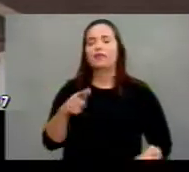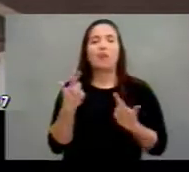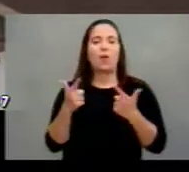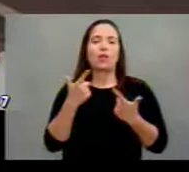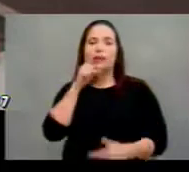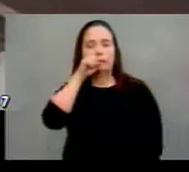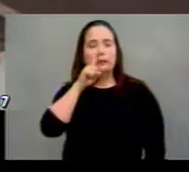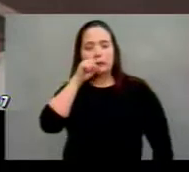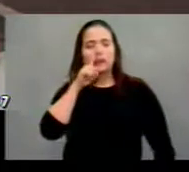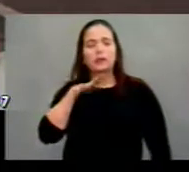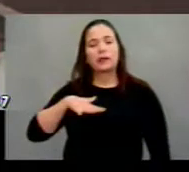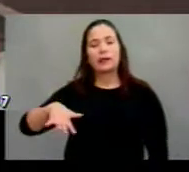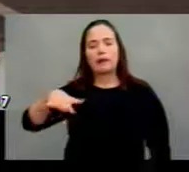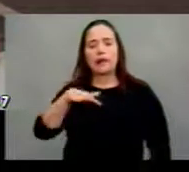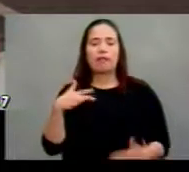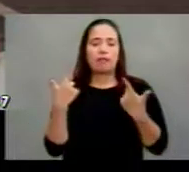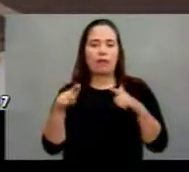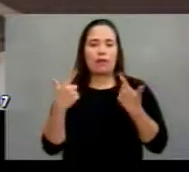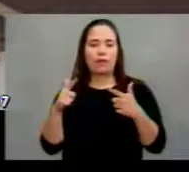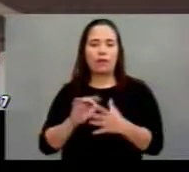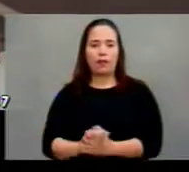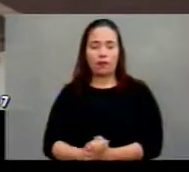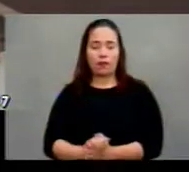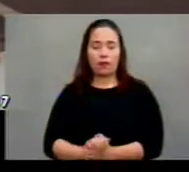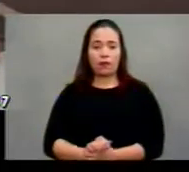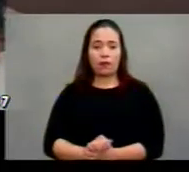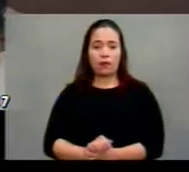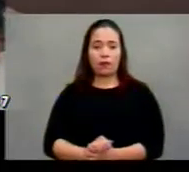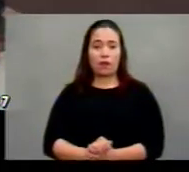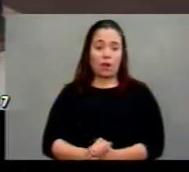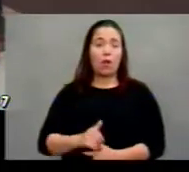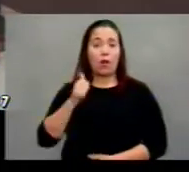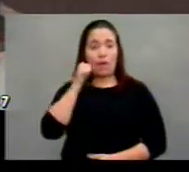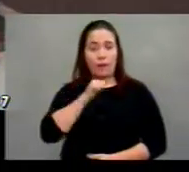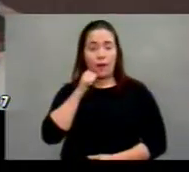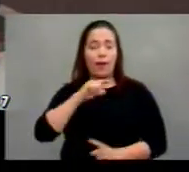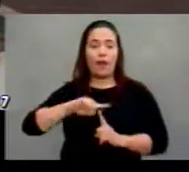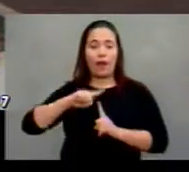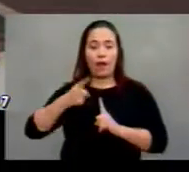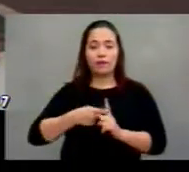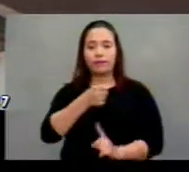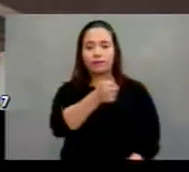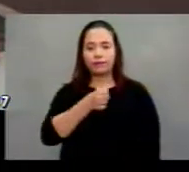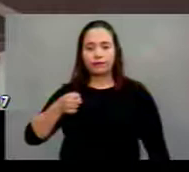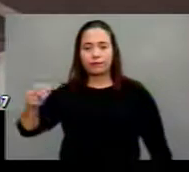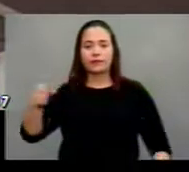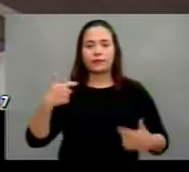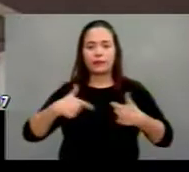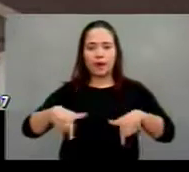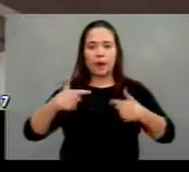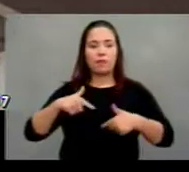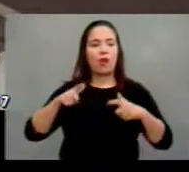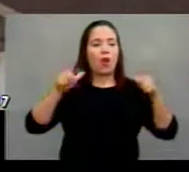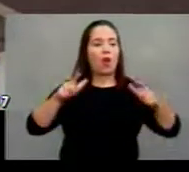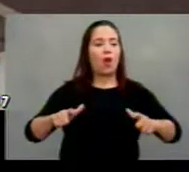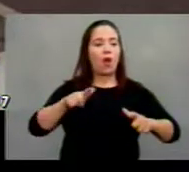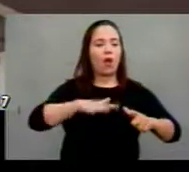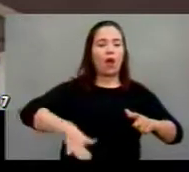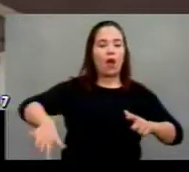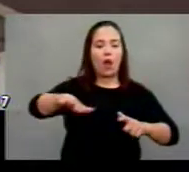bebê. Isso bastará para que a mulher grávida trabalhe em condições